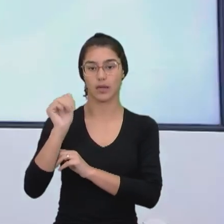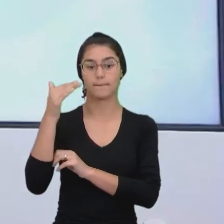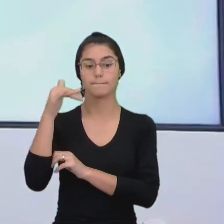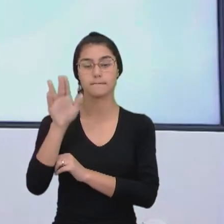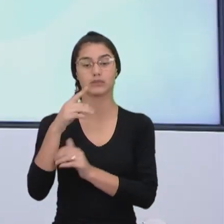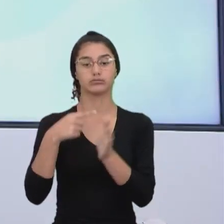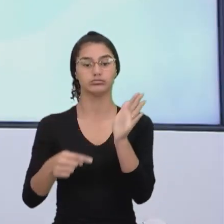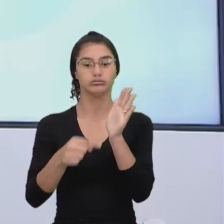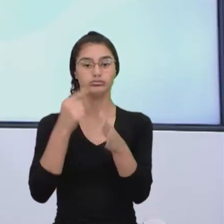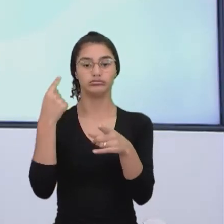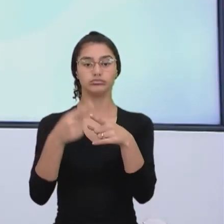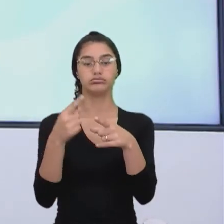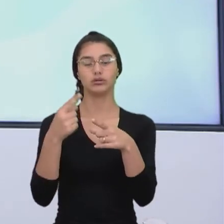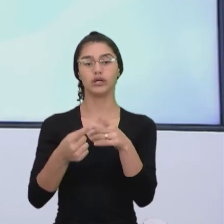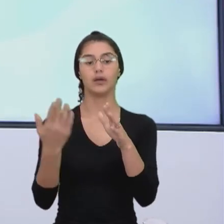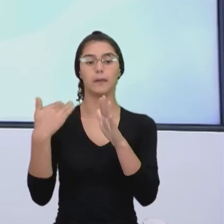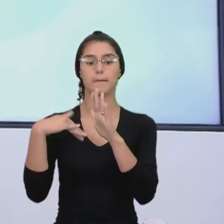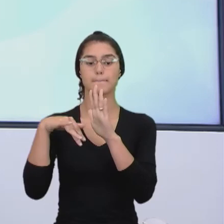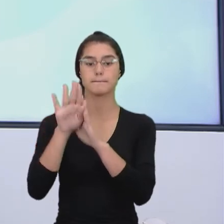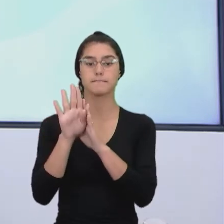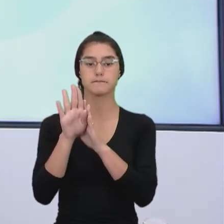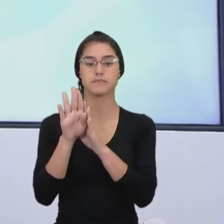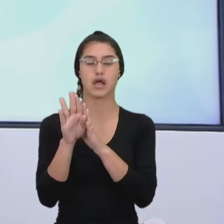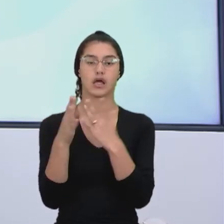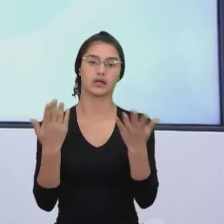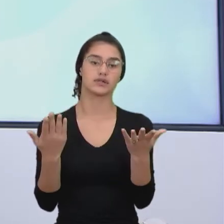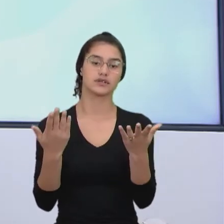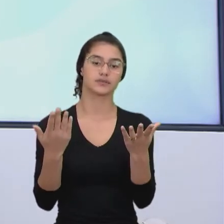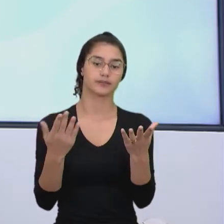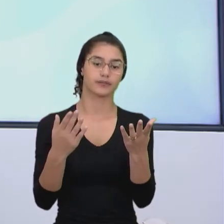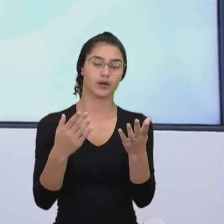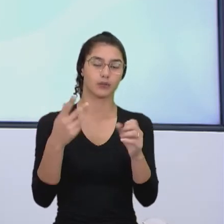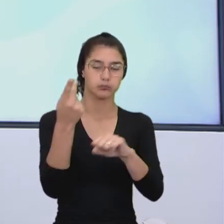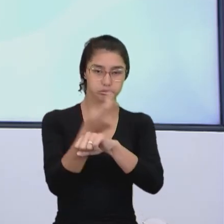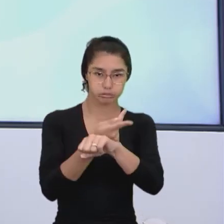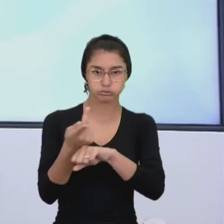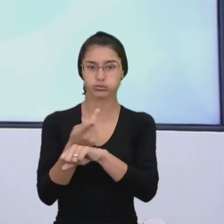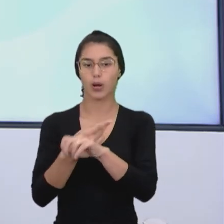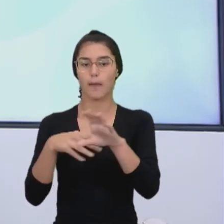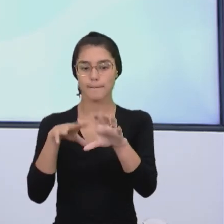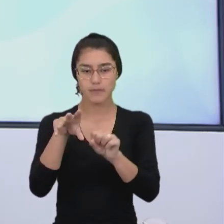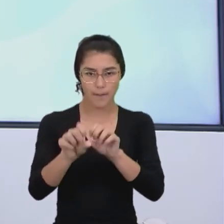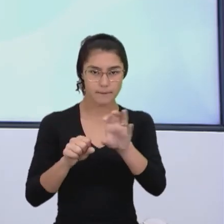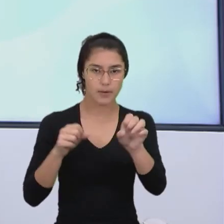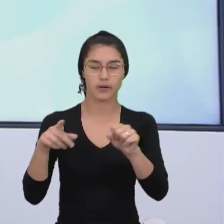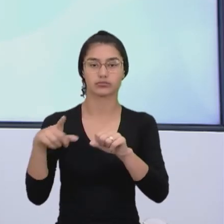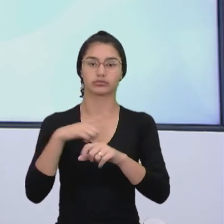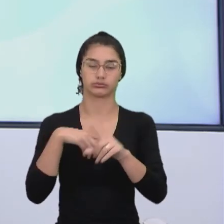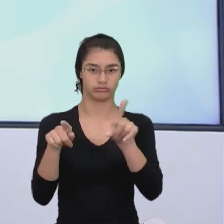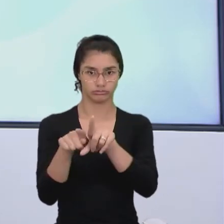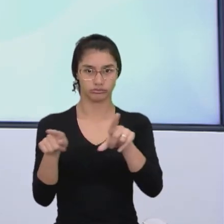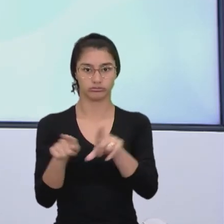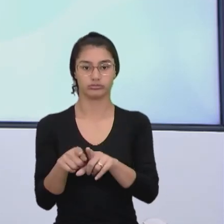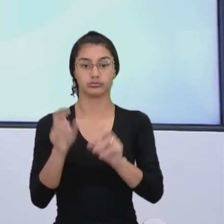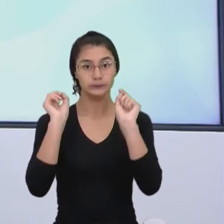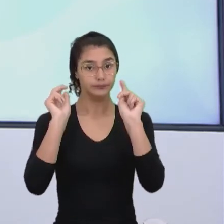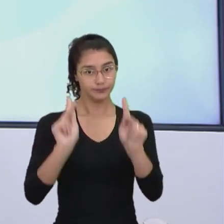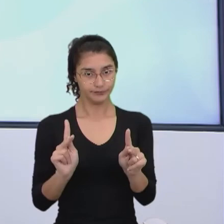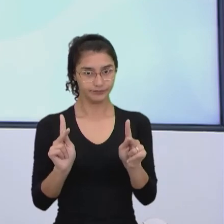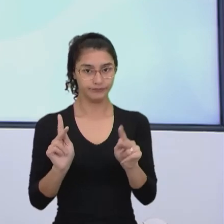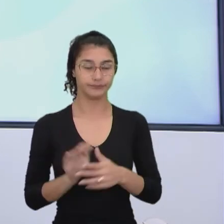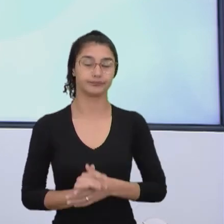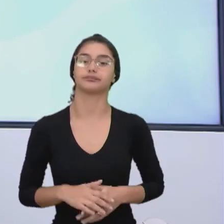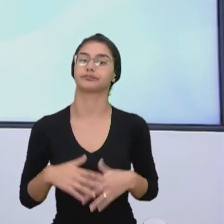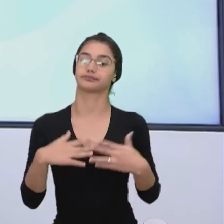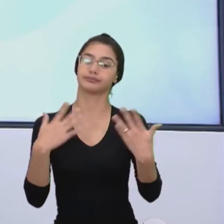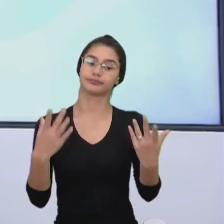ele é o principal porque ele foi mais, vamos dizer assim, explorado aí de forma antrópica. Certo, galerinha? Então é